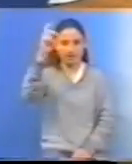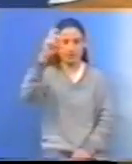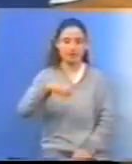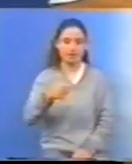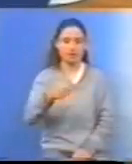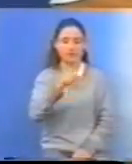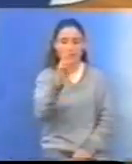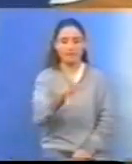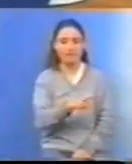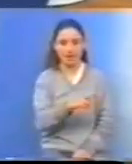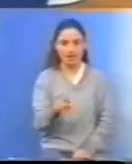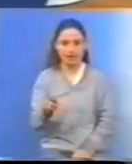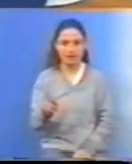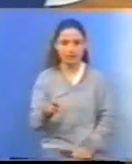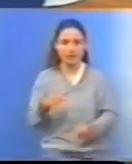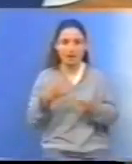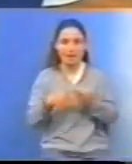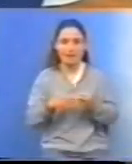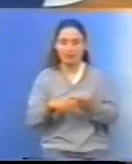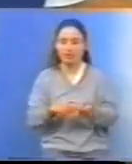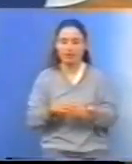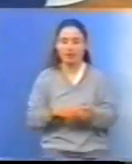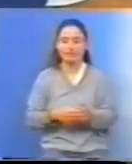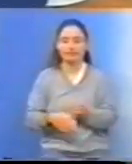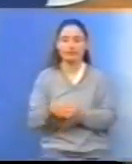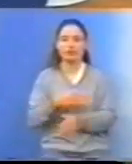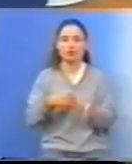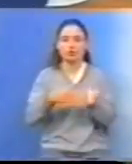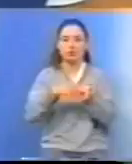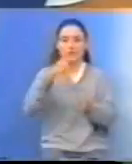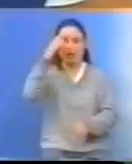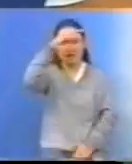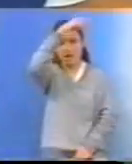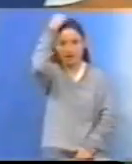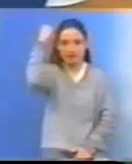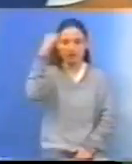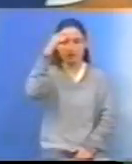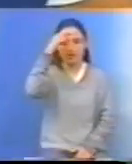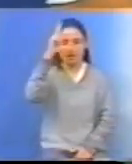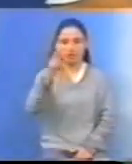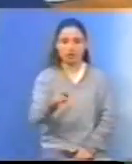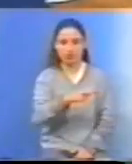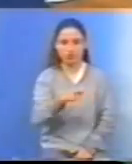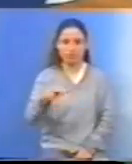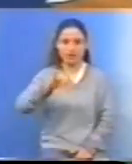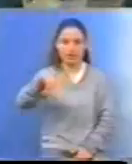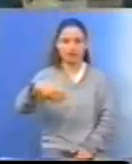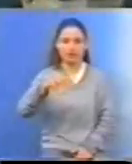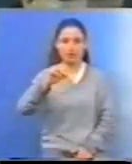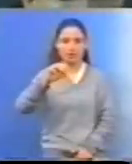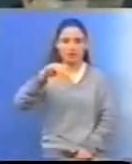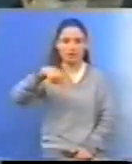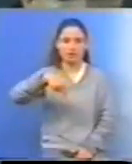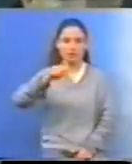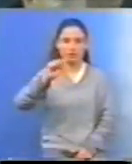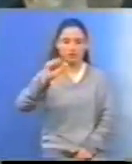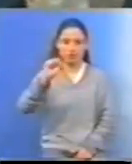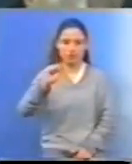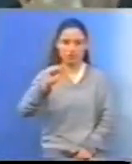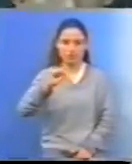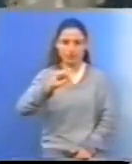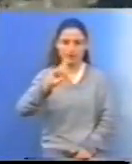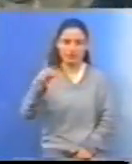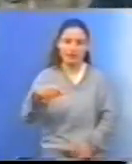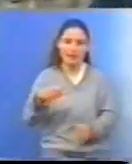e todo o fruto do meu apostolado estava ligadíssimo a eu ser padre. Eu não